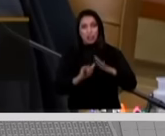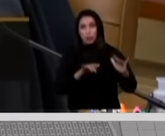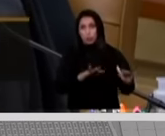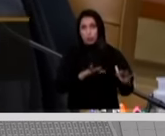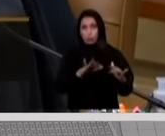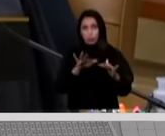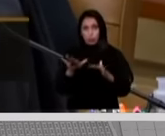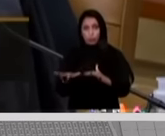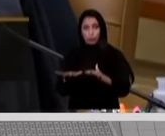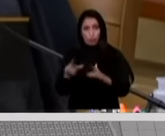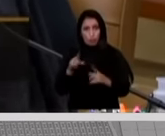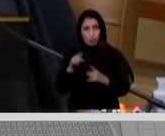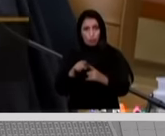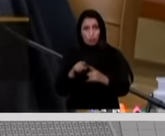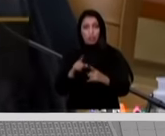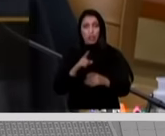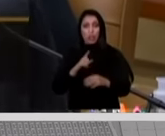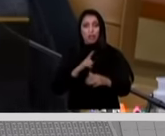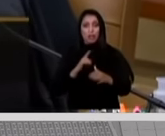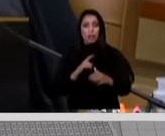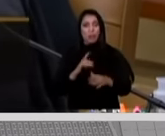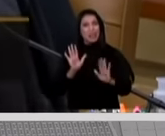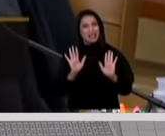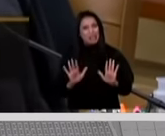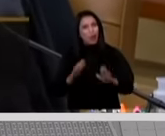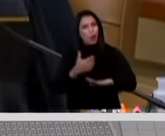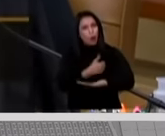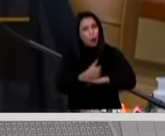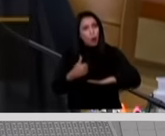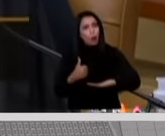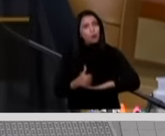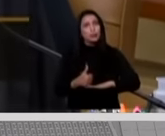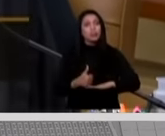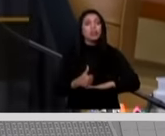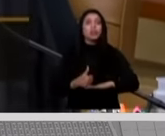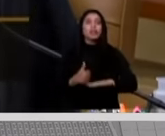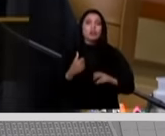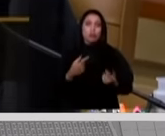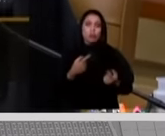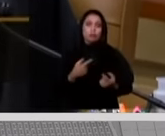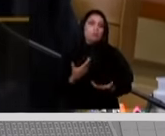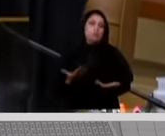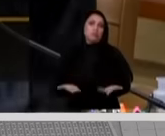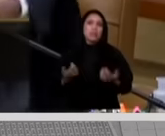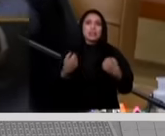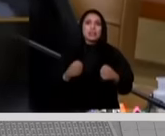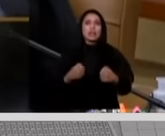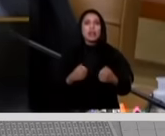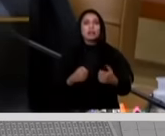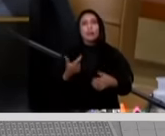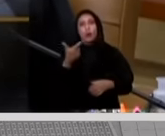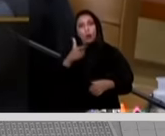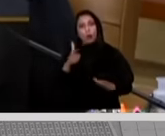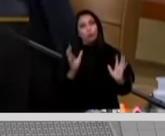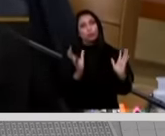seguida vimos Cristiano Zanin tentando seguir uma linha um pouco mais tênue do que Alexandre de Moraes, e agora, o que tudo indica, o ministro André Mendonça também